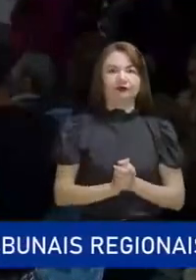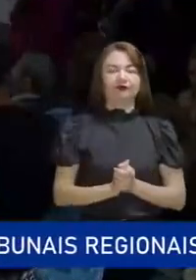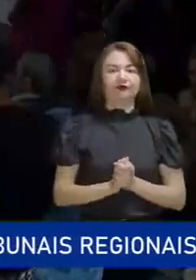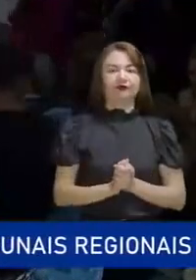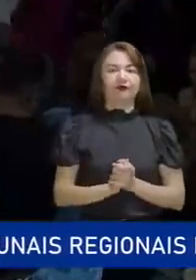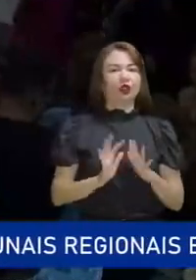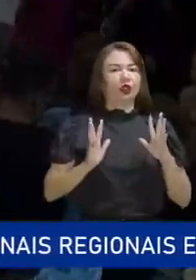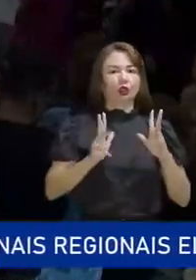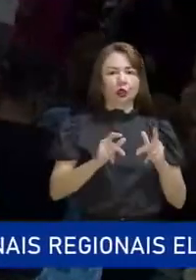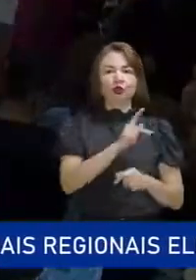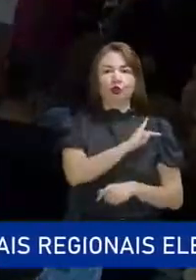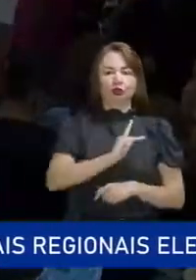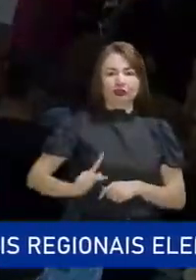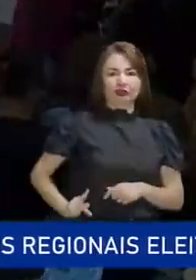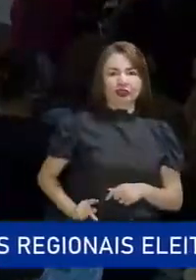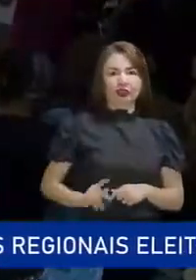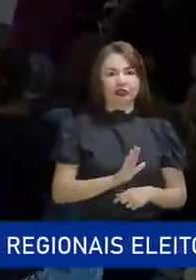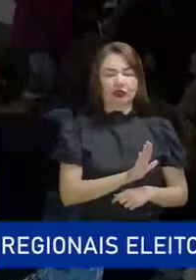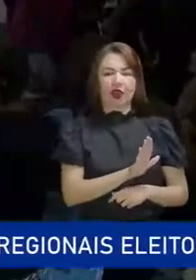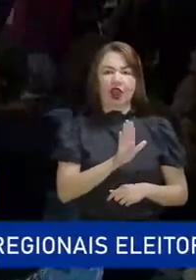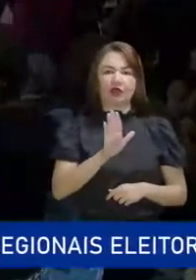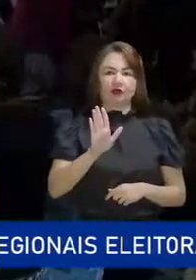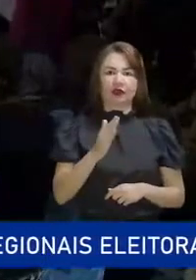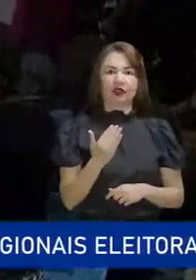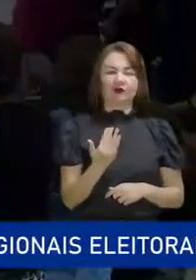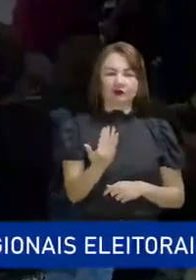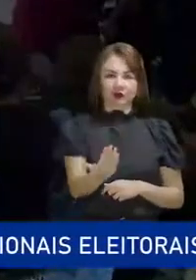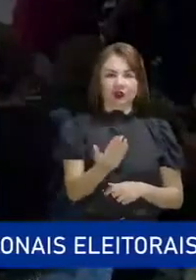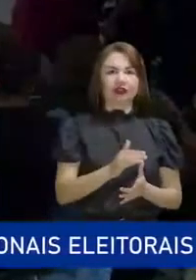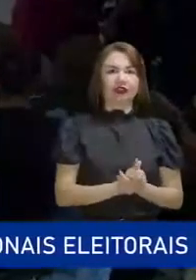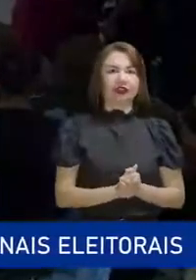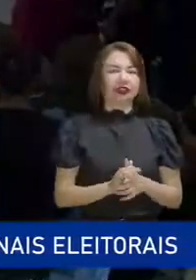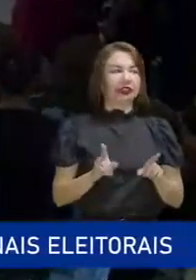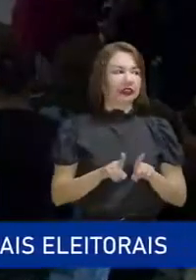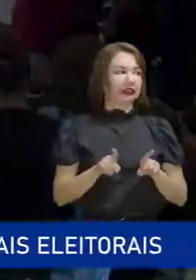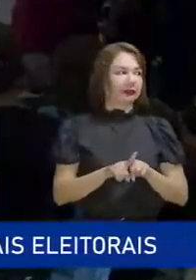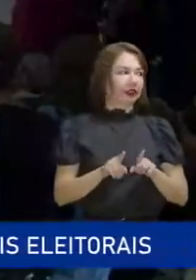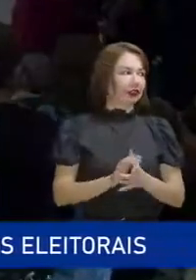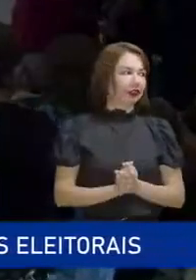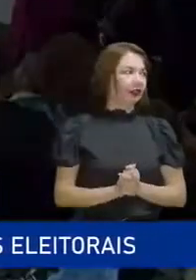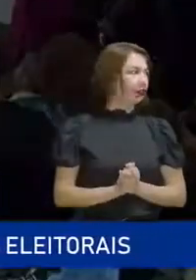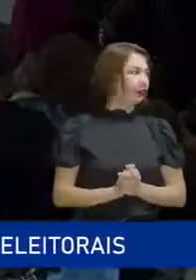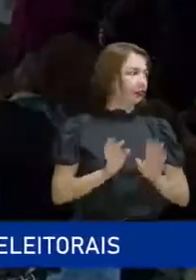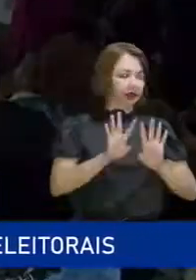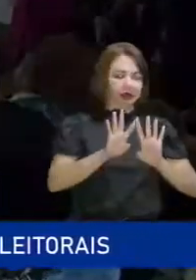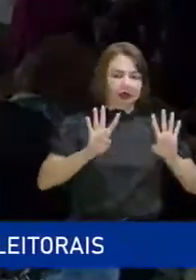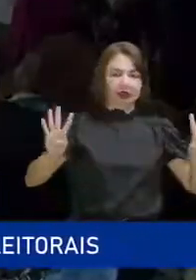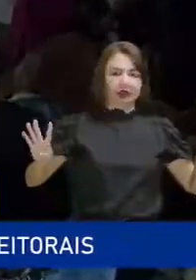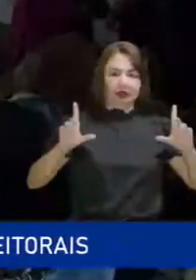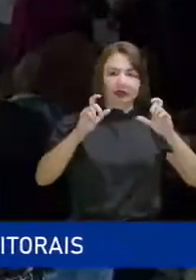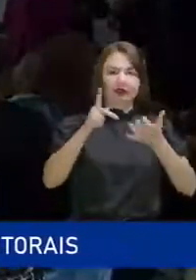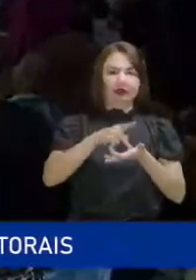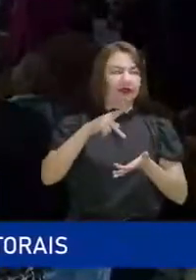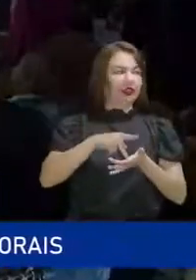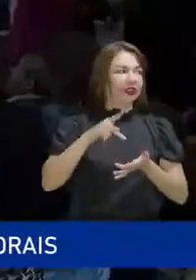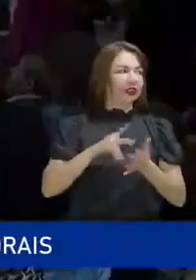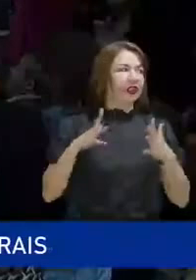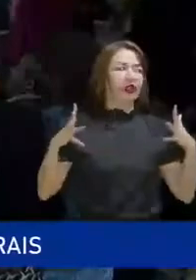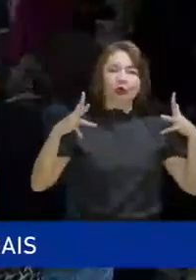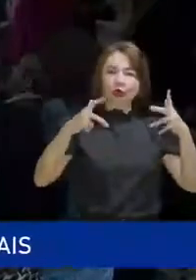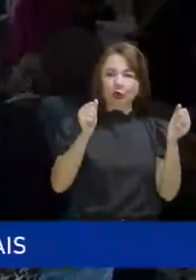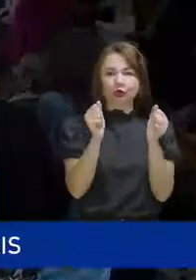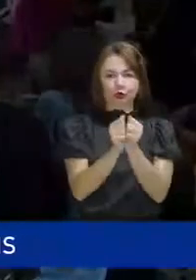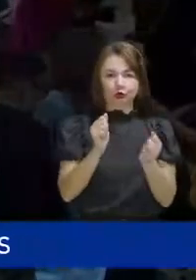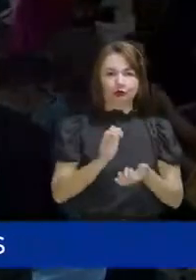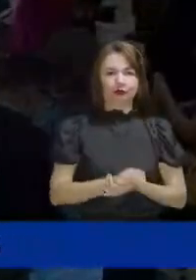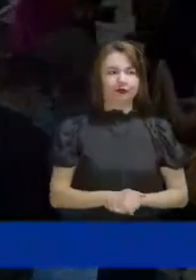seus representantes irão se deslocar à frente para que também tenhamos uma foto oficial com todos